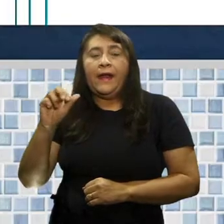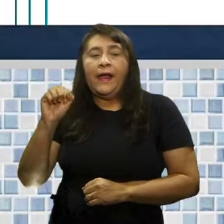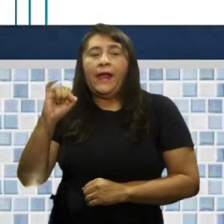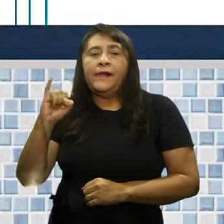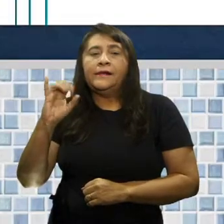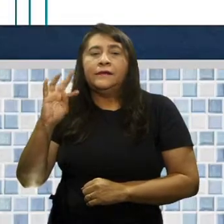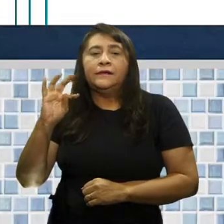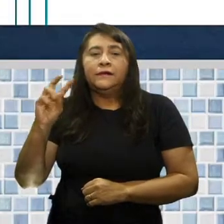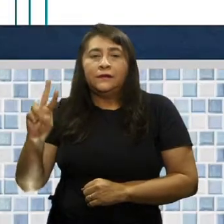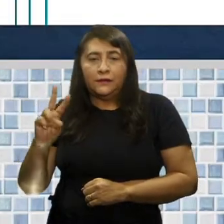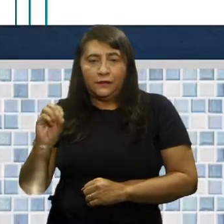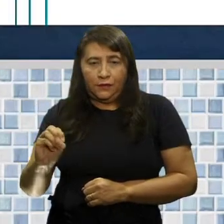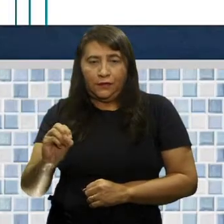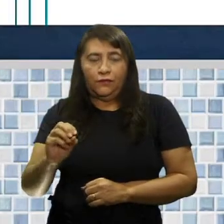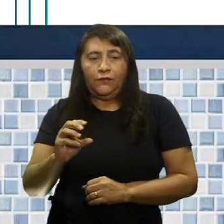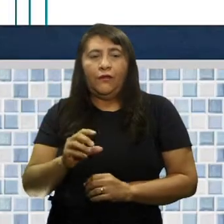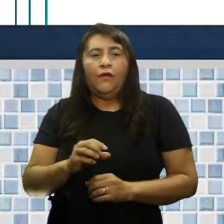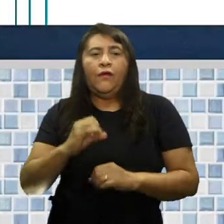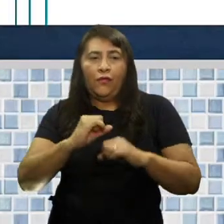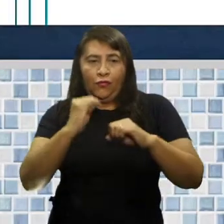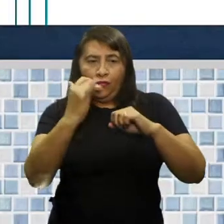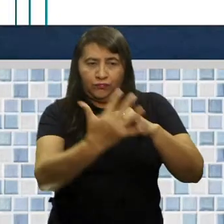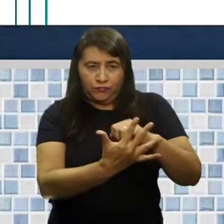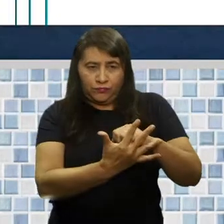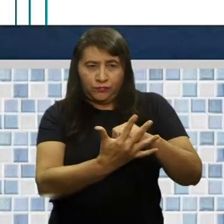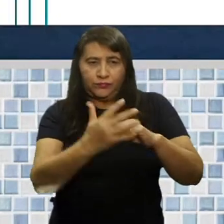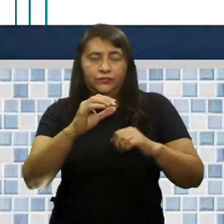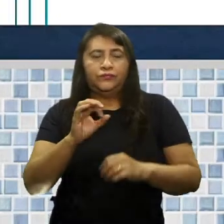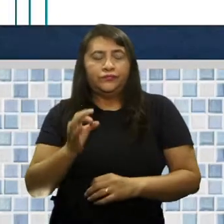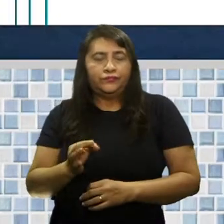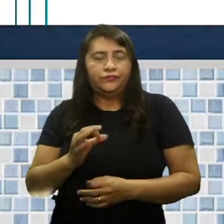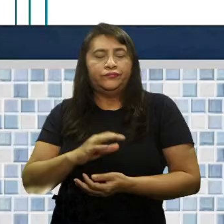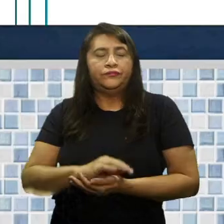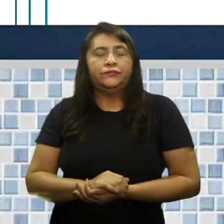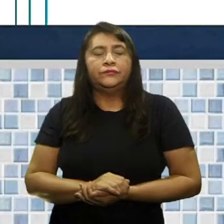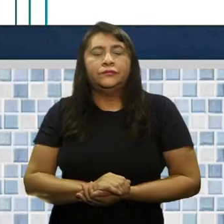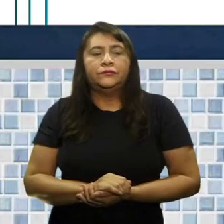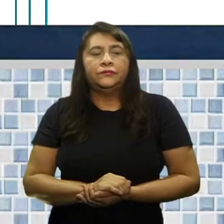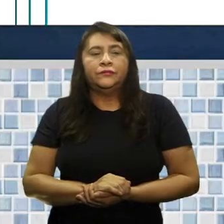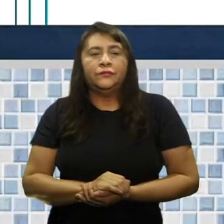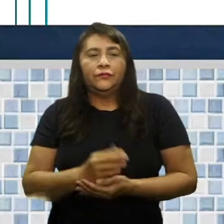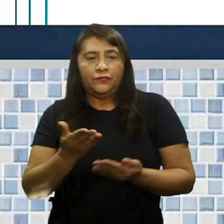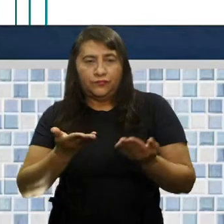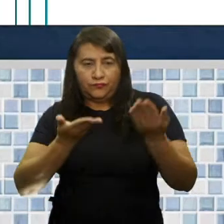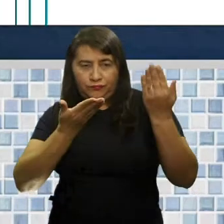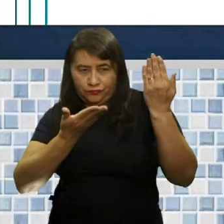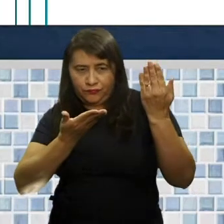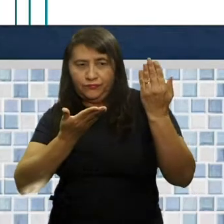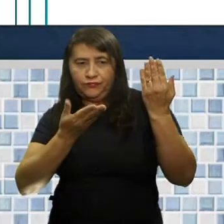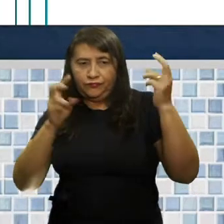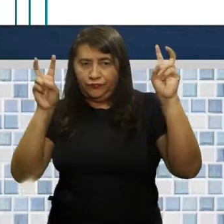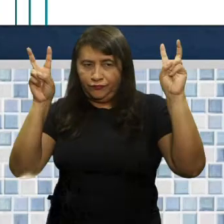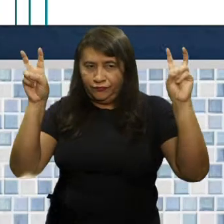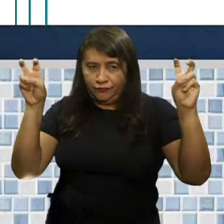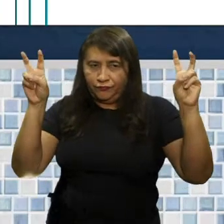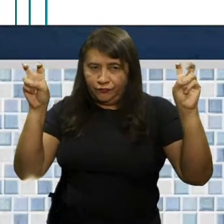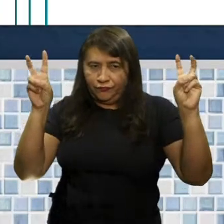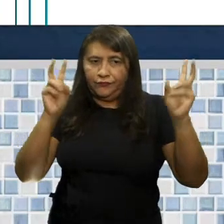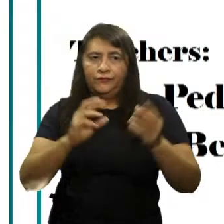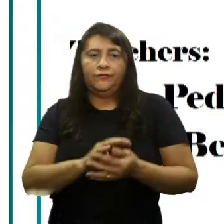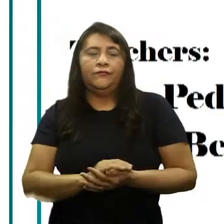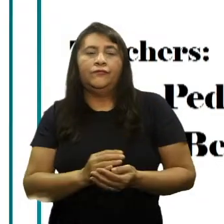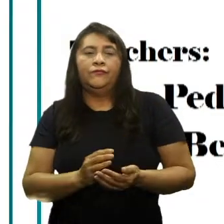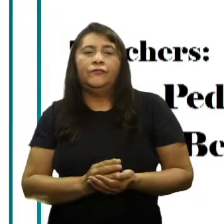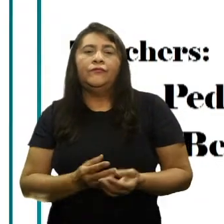tentar contextualizar com o assunto COVID-19, ok? Então, tá aí o título da aula, COVID-19